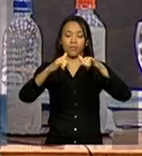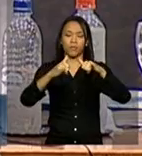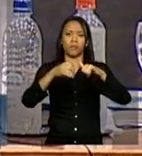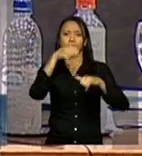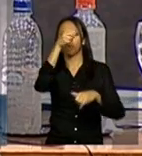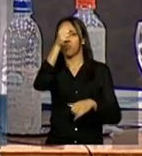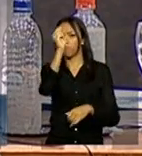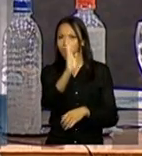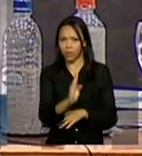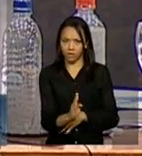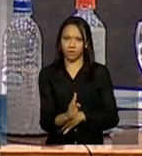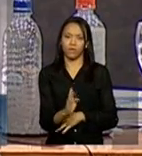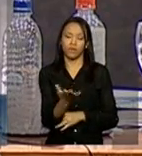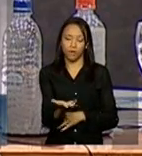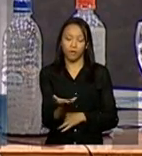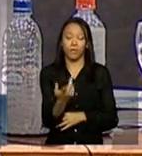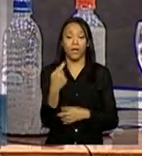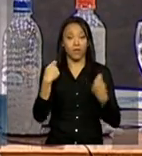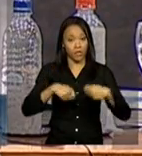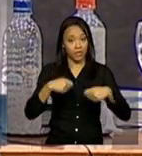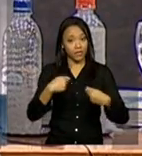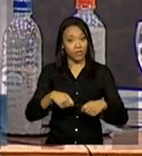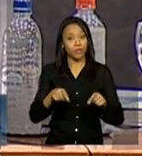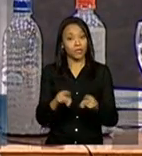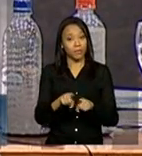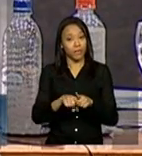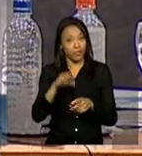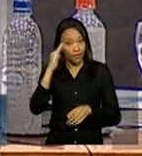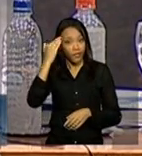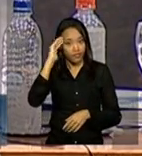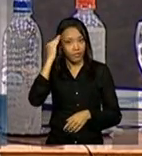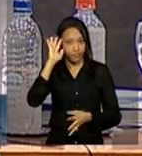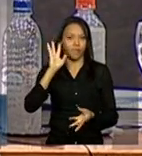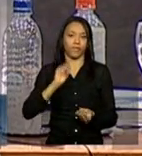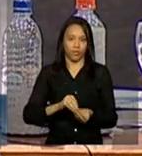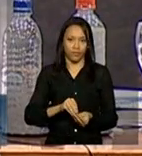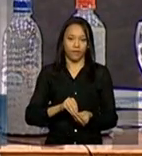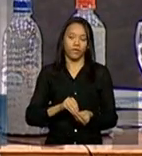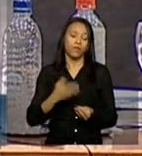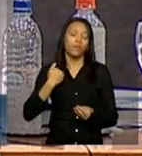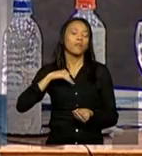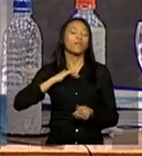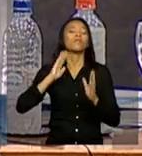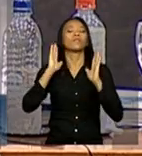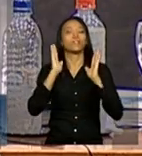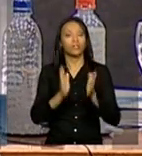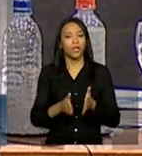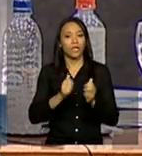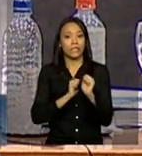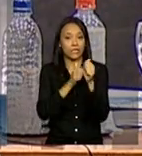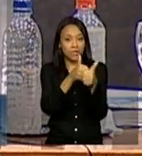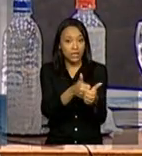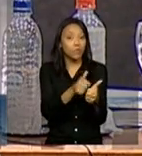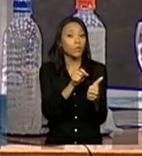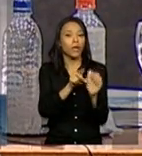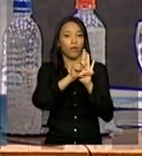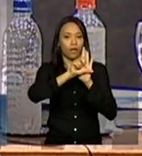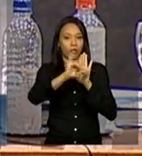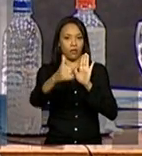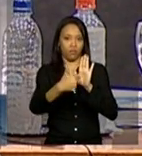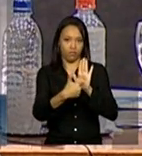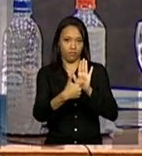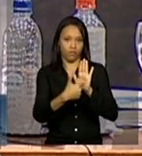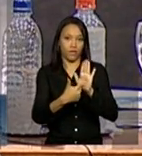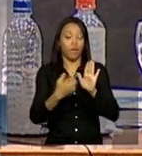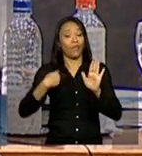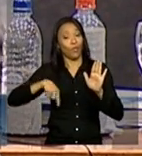Agora, é preciso considerar que, como cumprimos rigorosamente a lei, estamos sujeitos